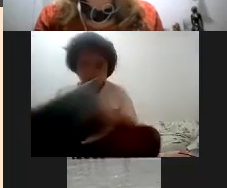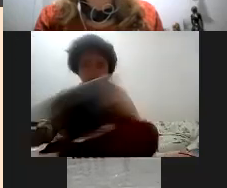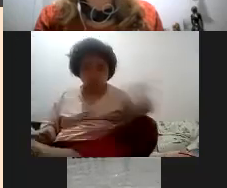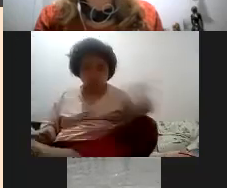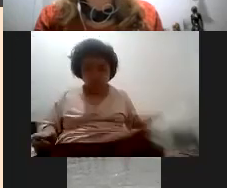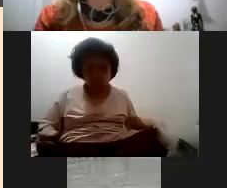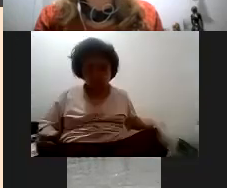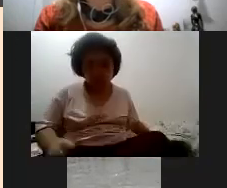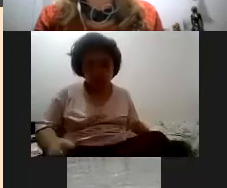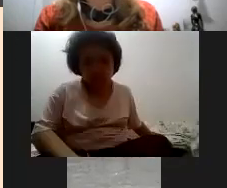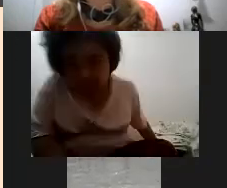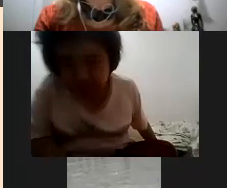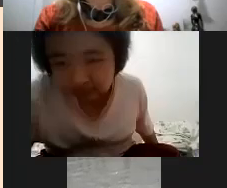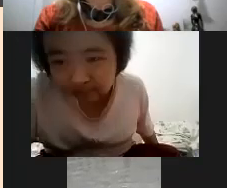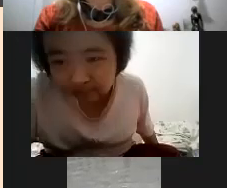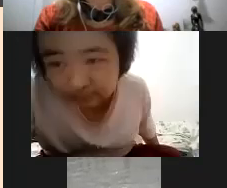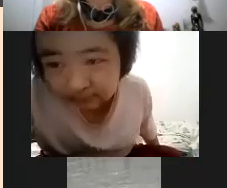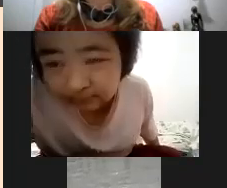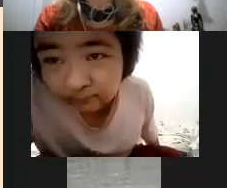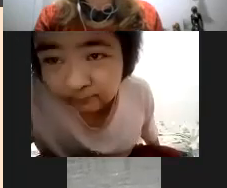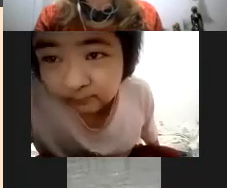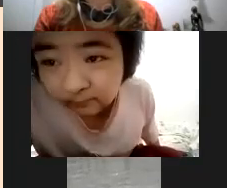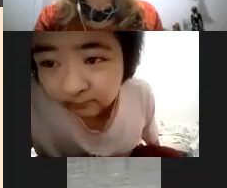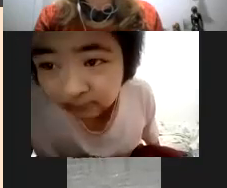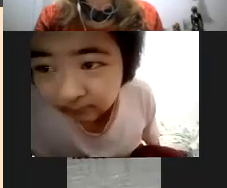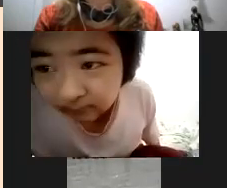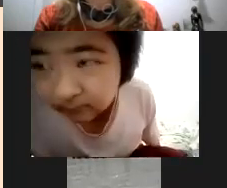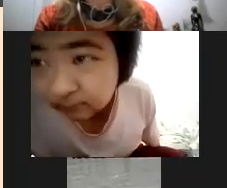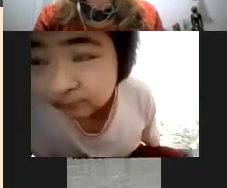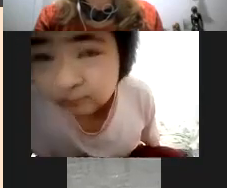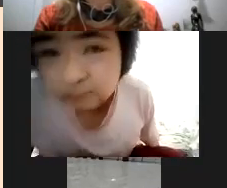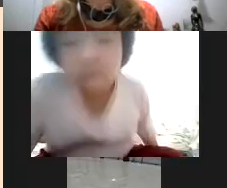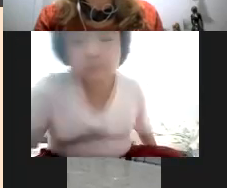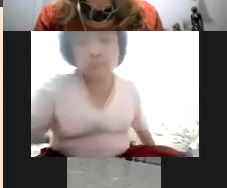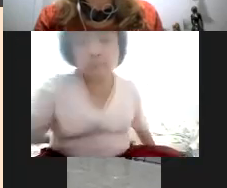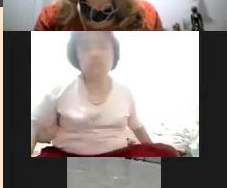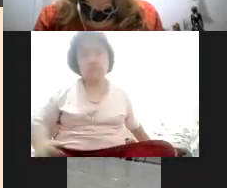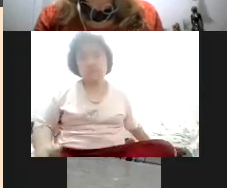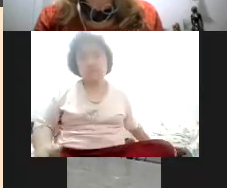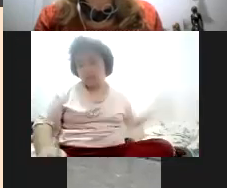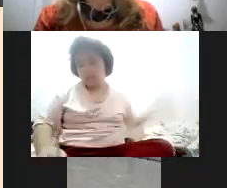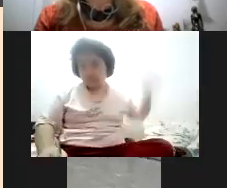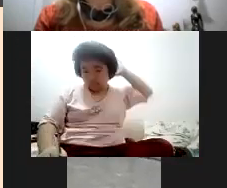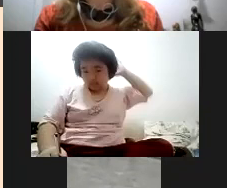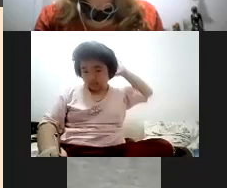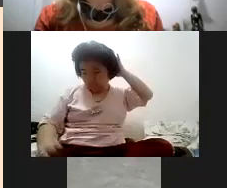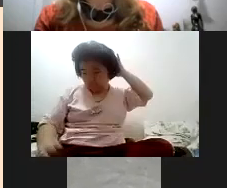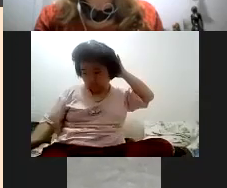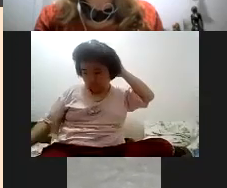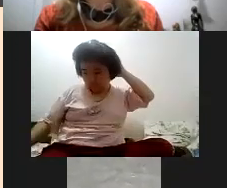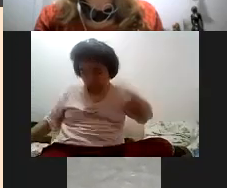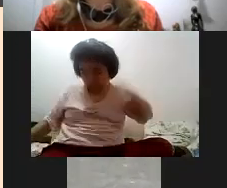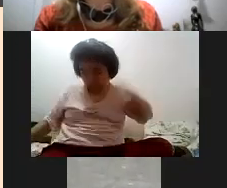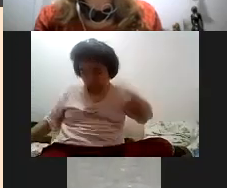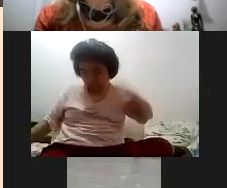deficiência, é a criança com deficiência, o adolescente, na minha visão de pediatra, essa comunicação ela é mais